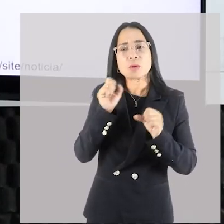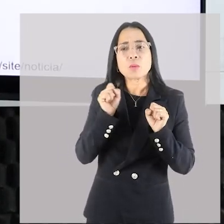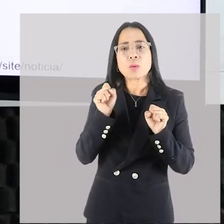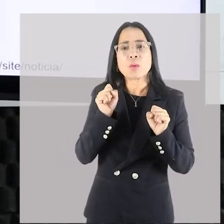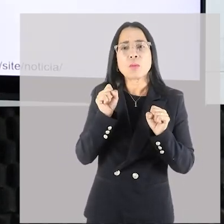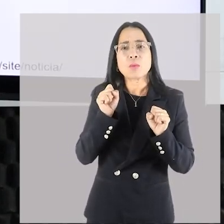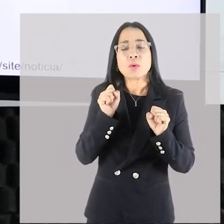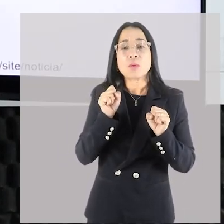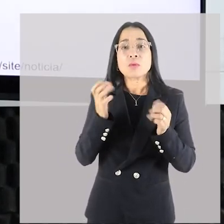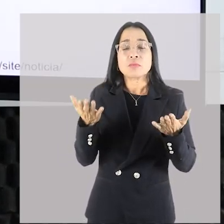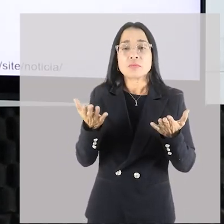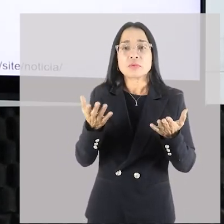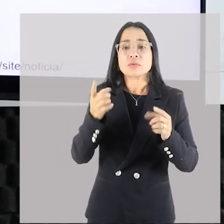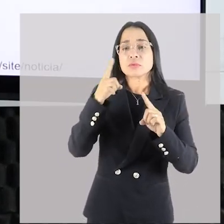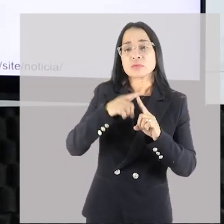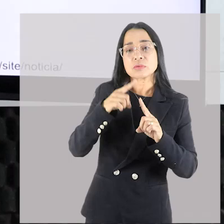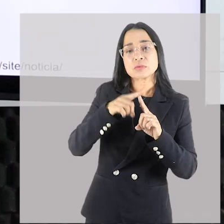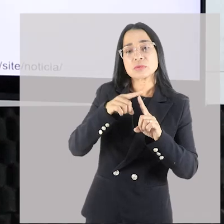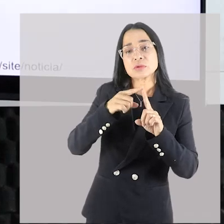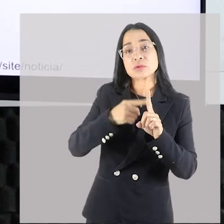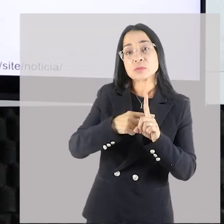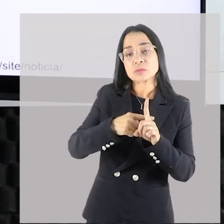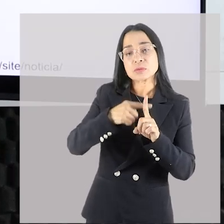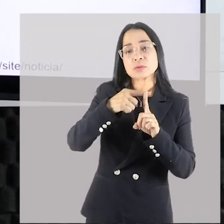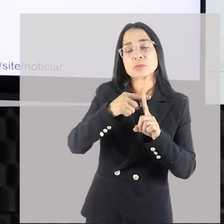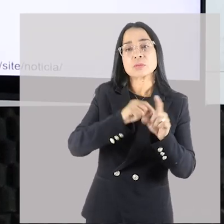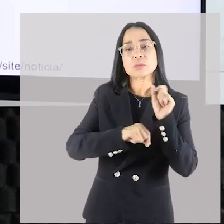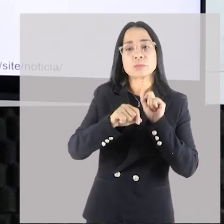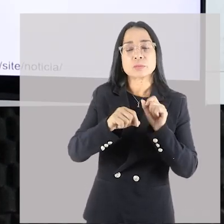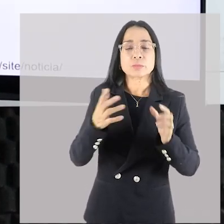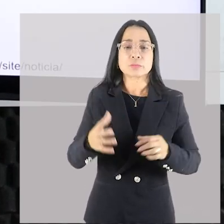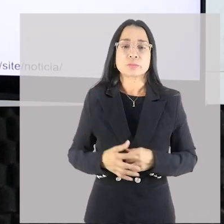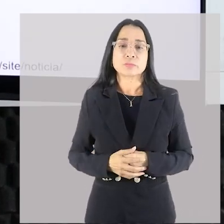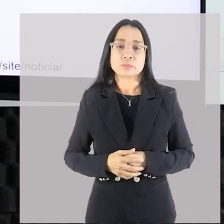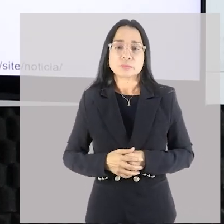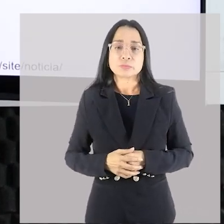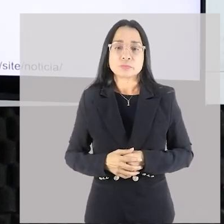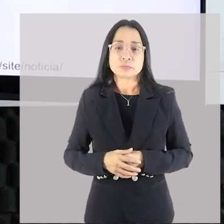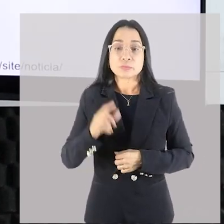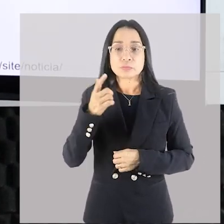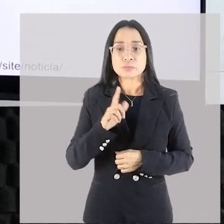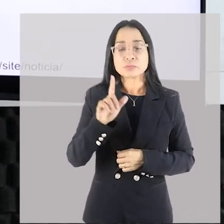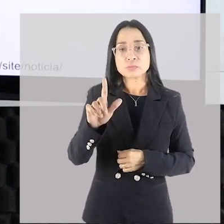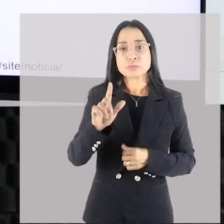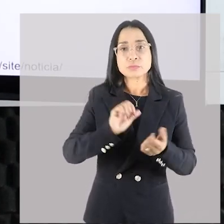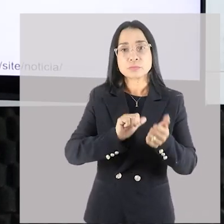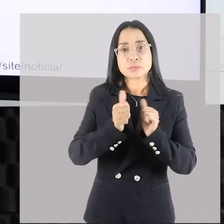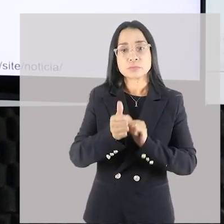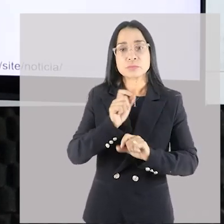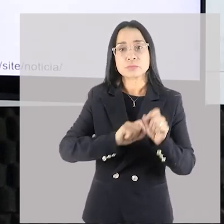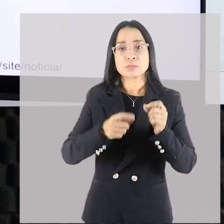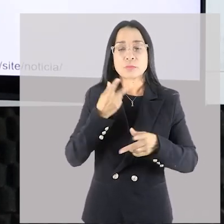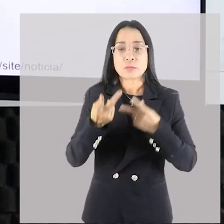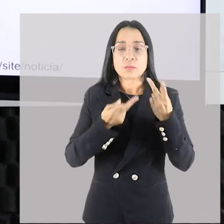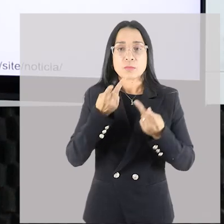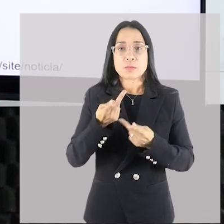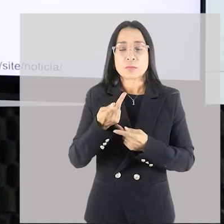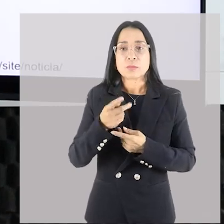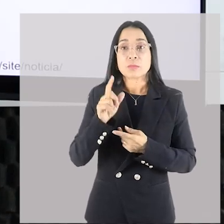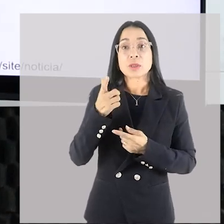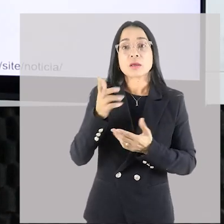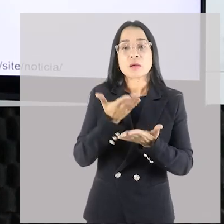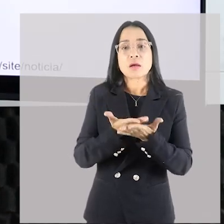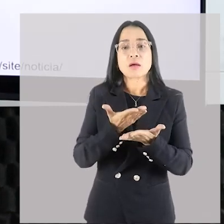de temperatura, vamos dizer assim. Tá bom? E aí o outro jogo, que a gente vai estar falando numa seguinte